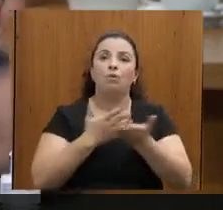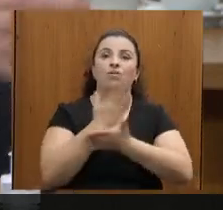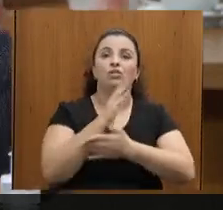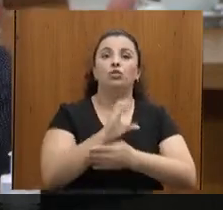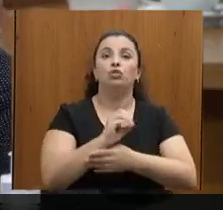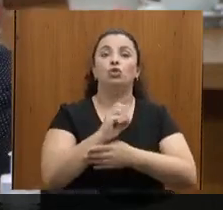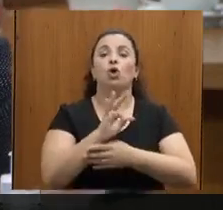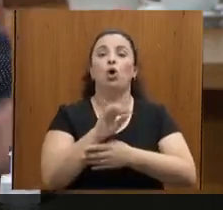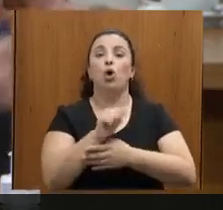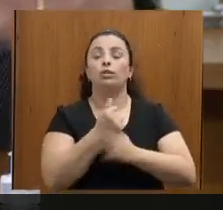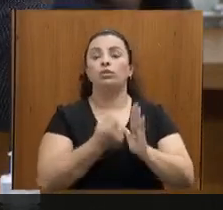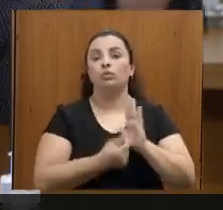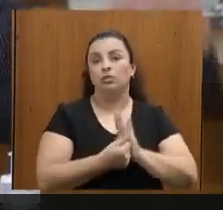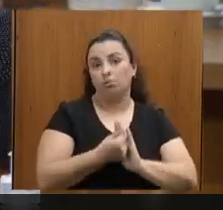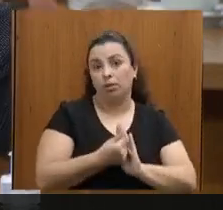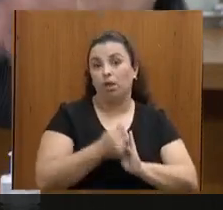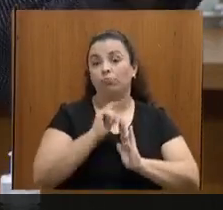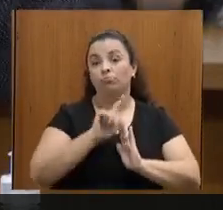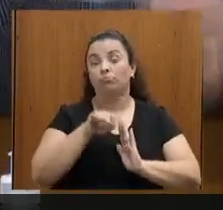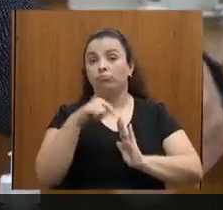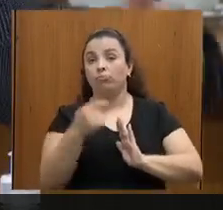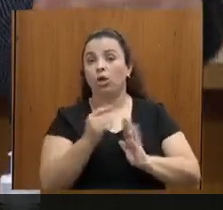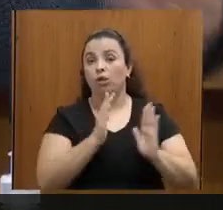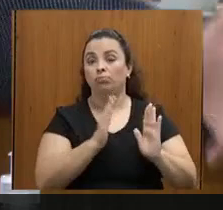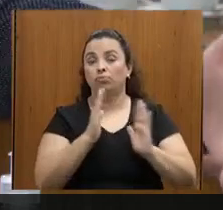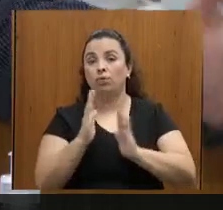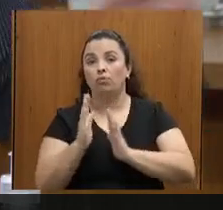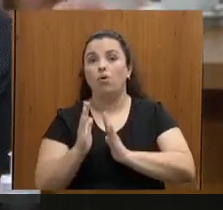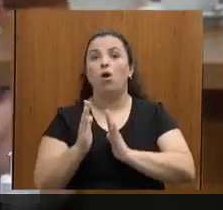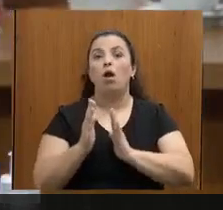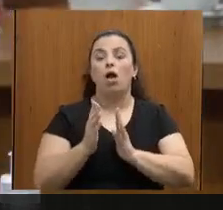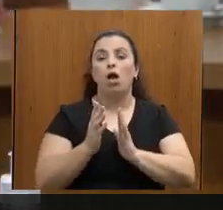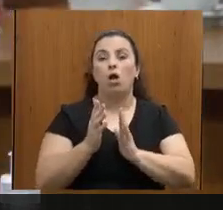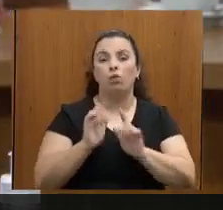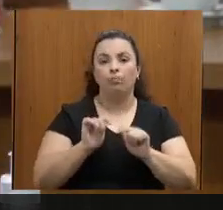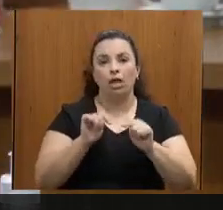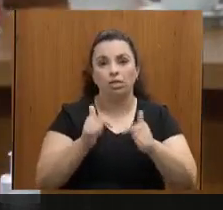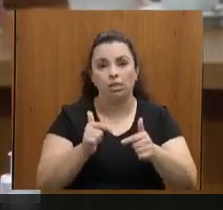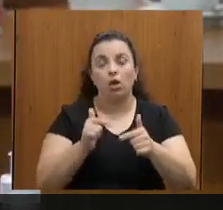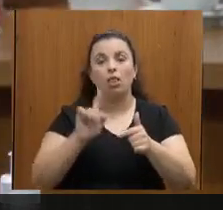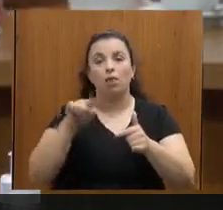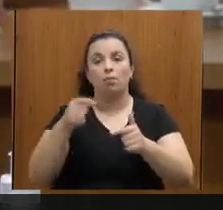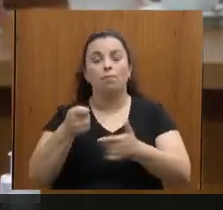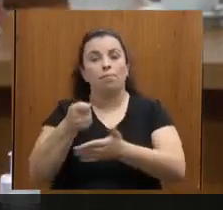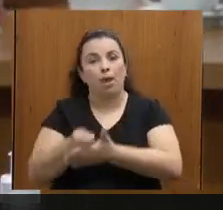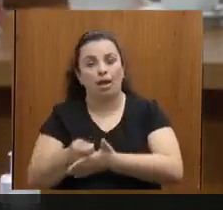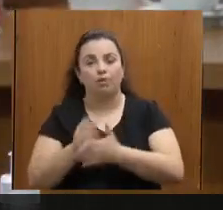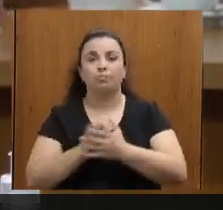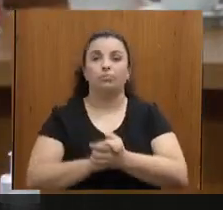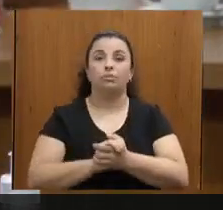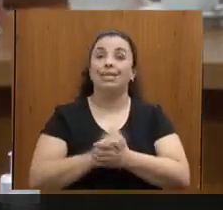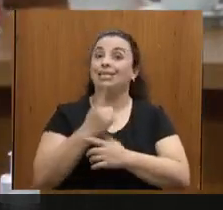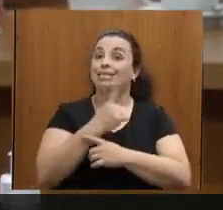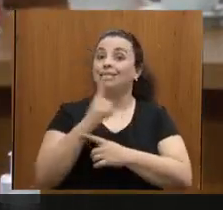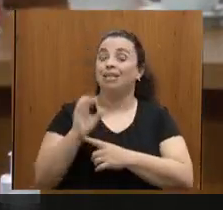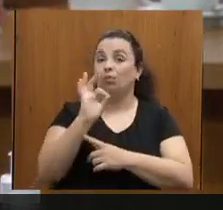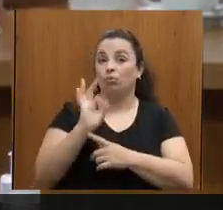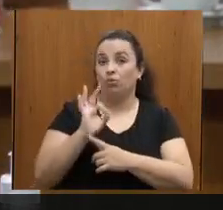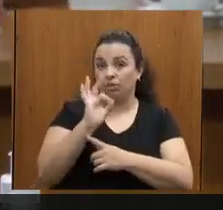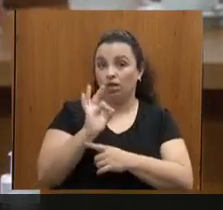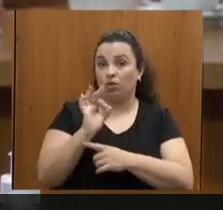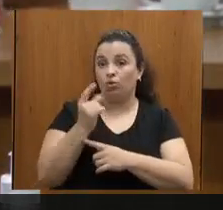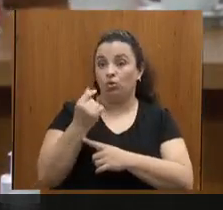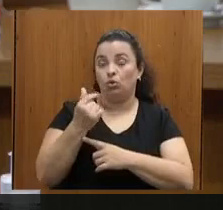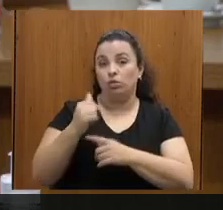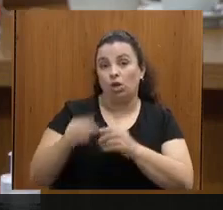e, a partir daí, os órgãos vão empenhar, liquidar e pagar. 100% dos recursos das emendas da